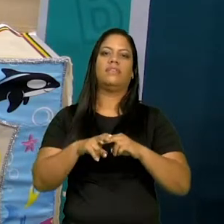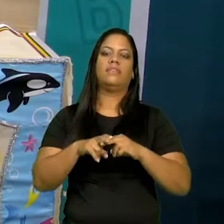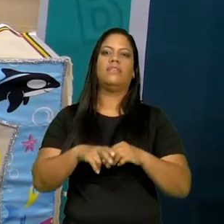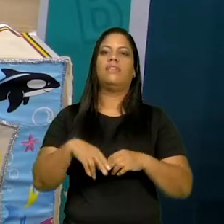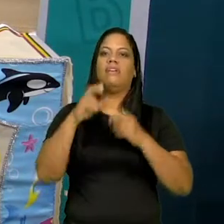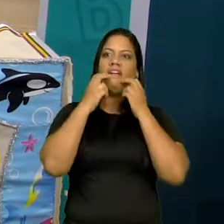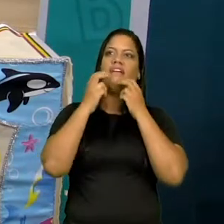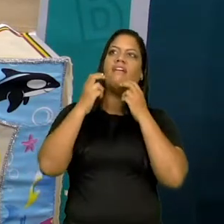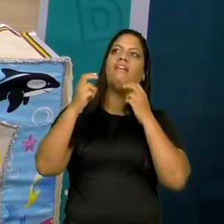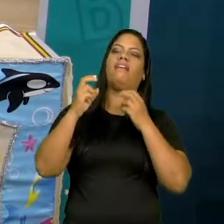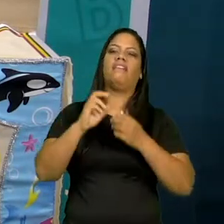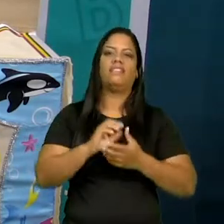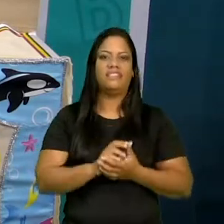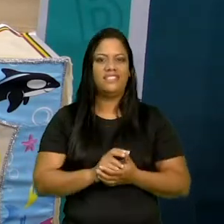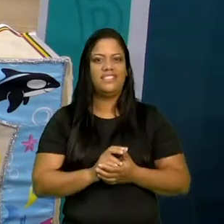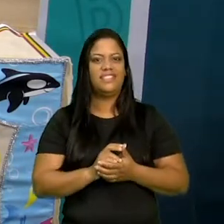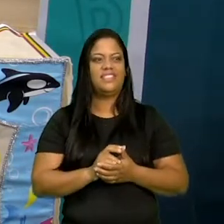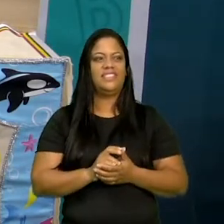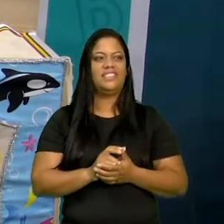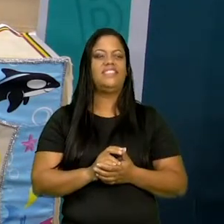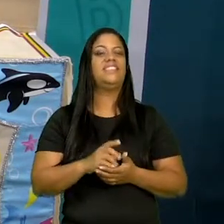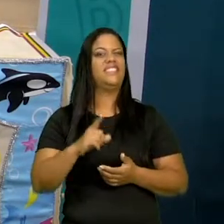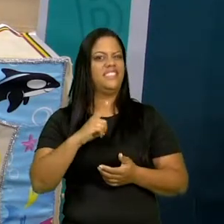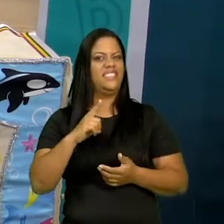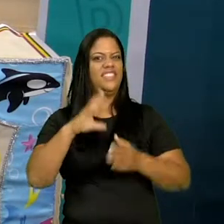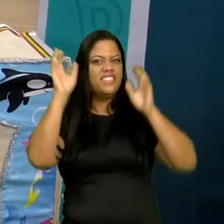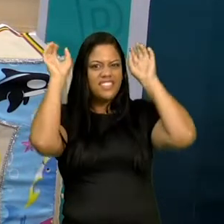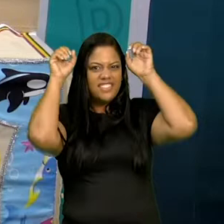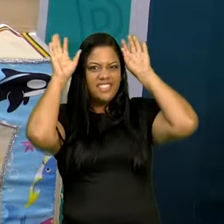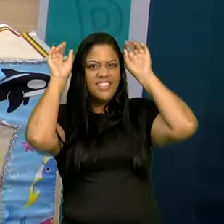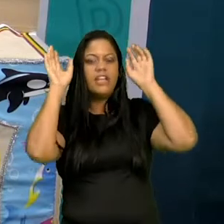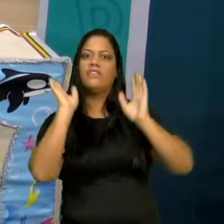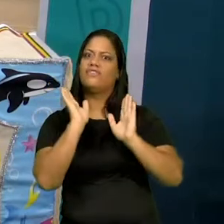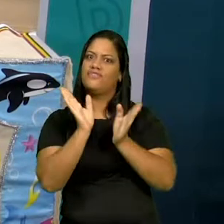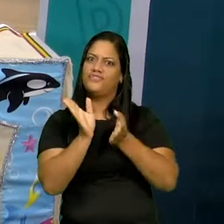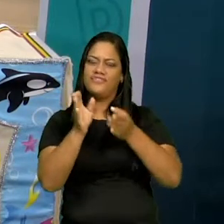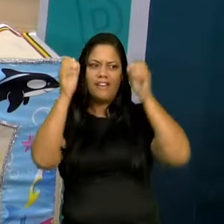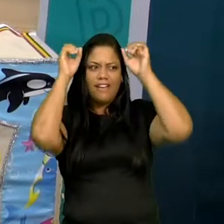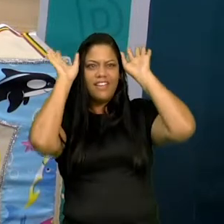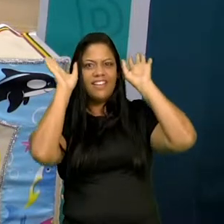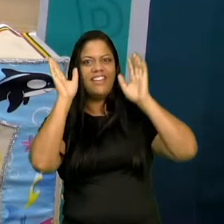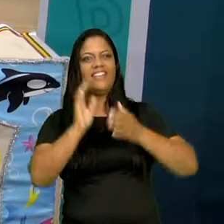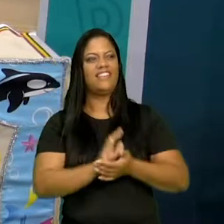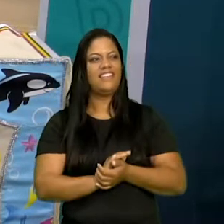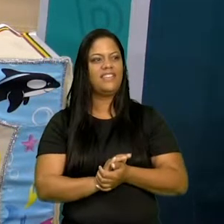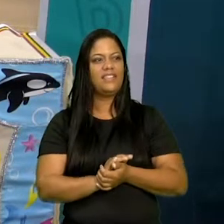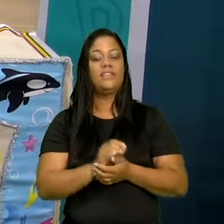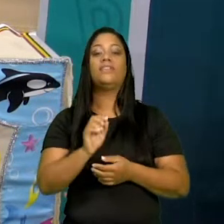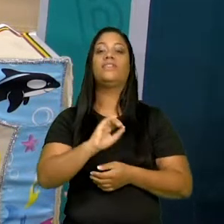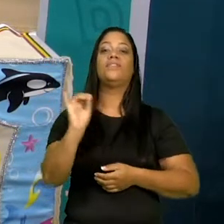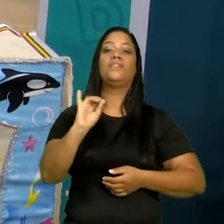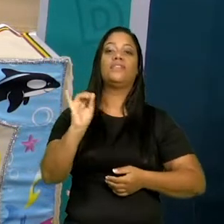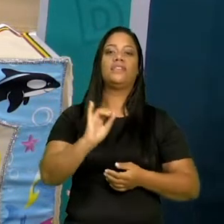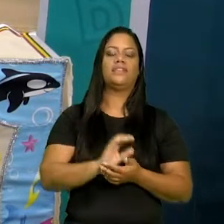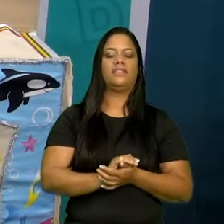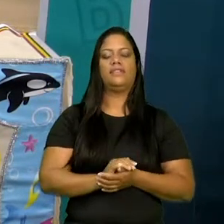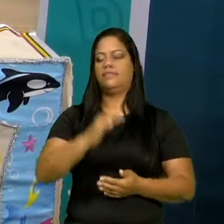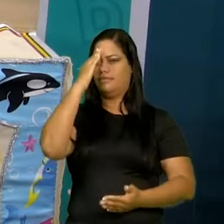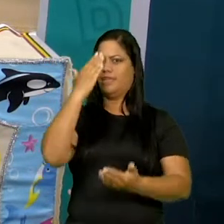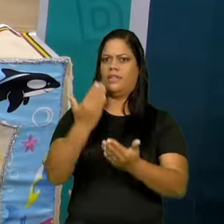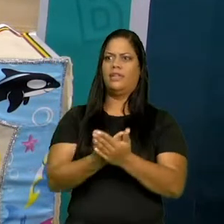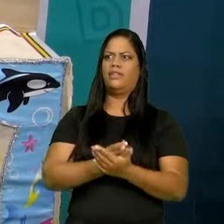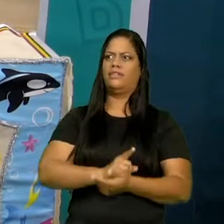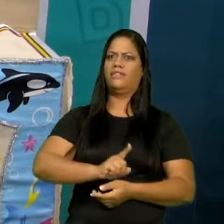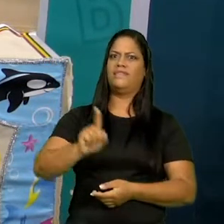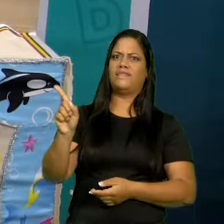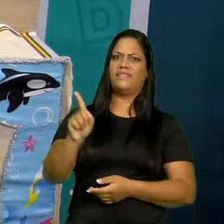que ronca. Não tem, leiturinha? Tu já tá roncando, leiturinha. Leiturinha, não acredito que